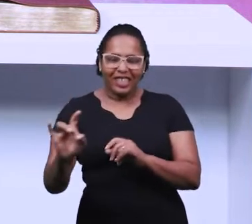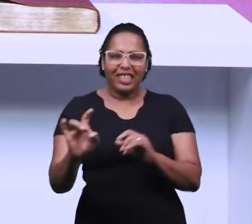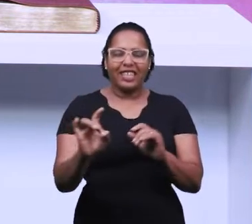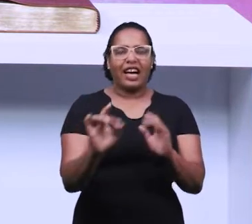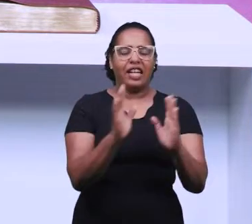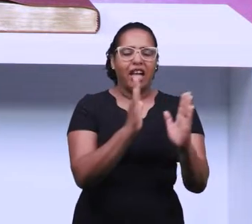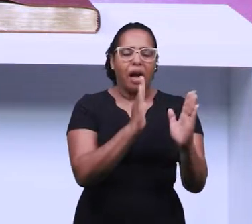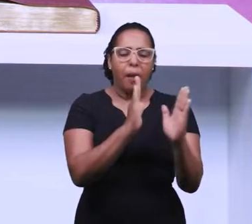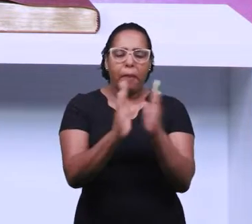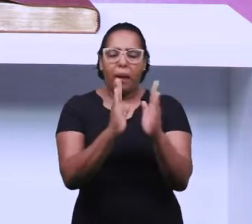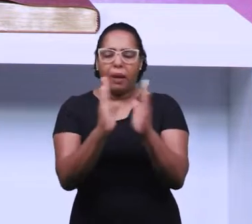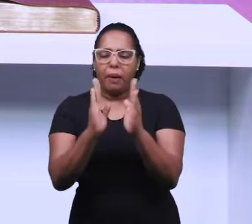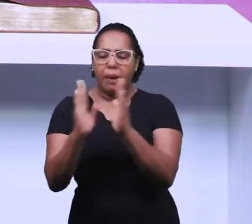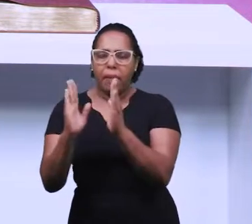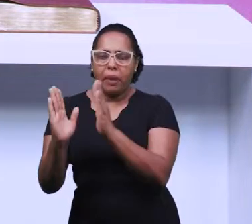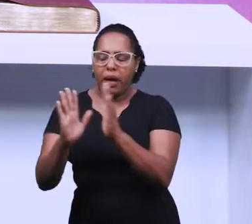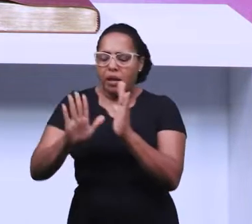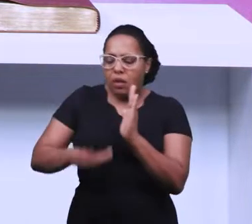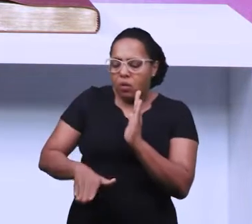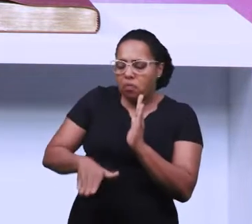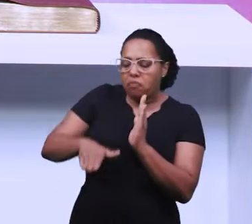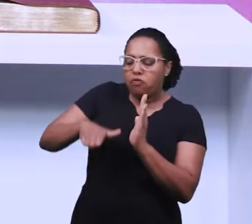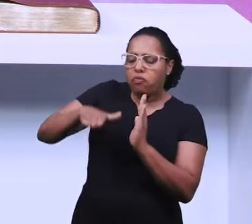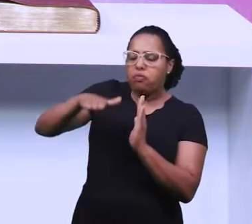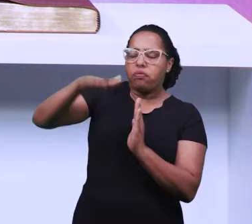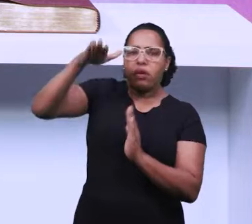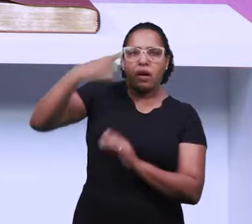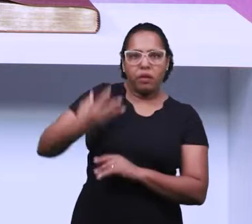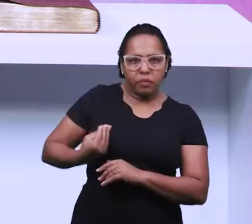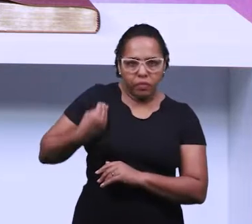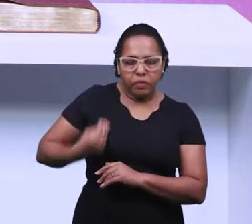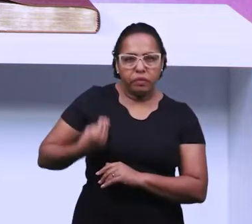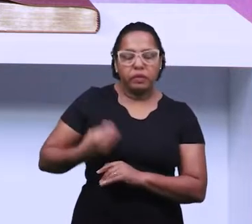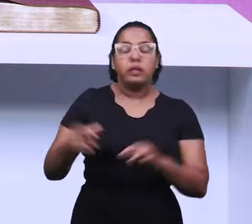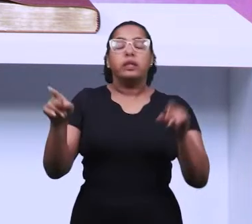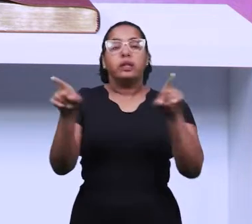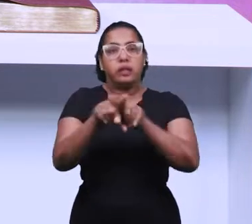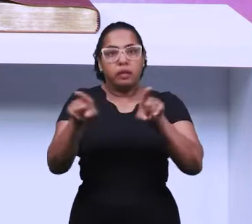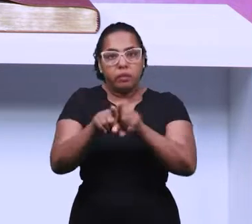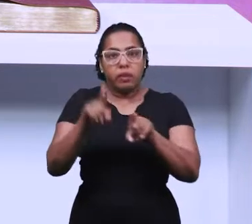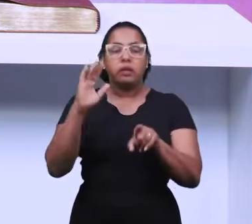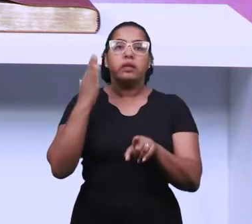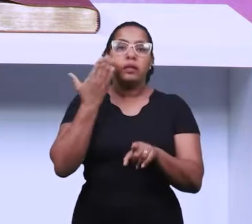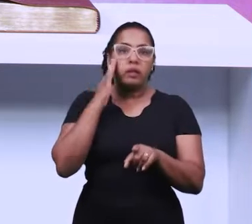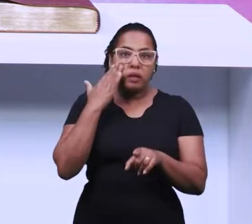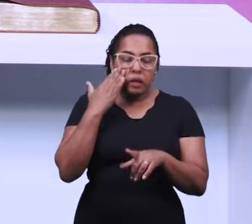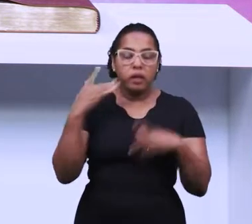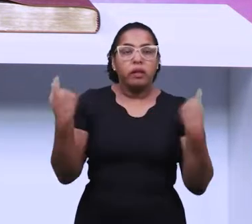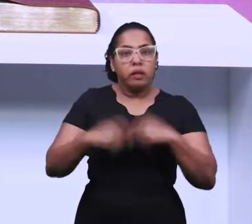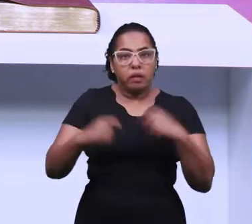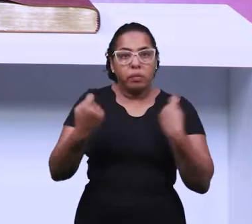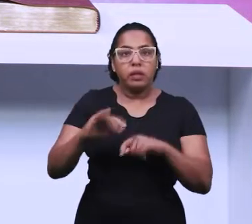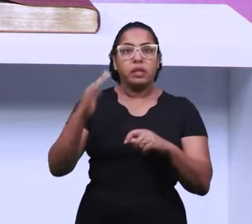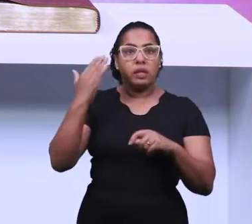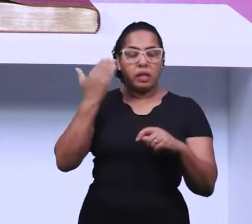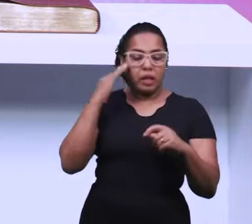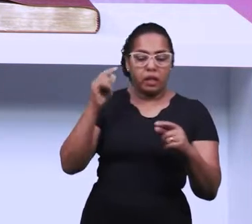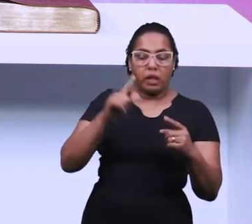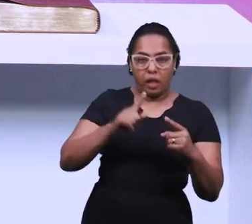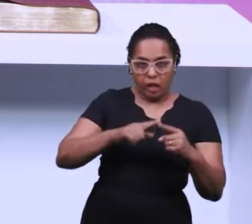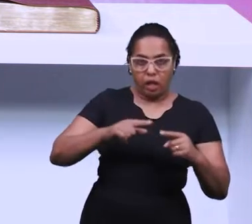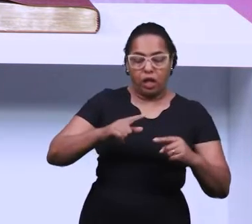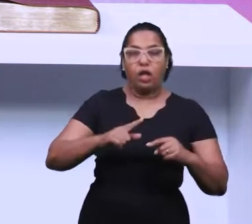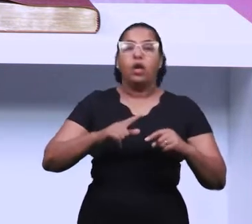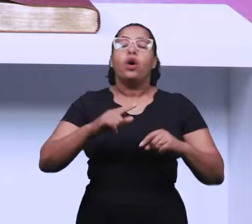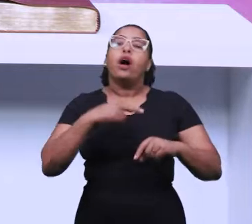cada momento da vida do indivíduo. Vamos entender que eu preciso considerar o instrumento